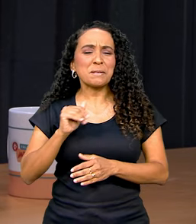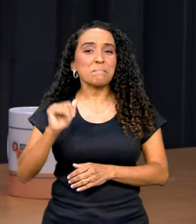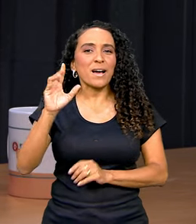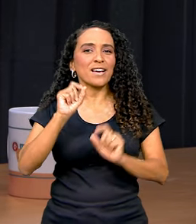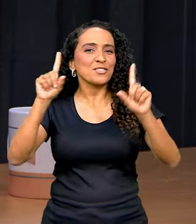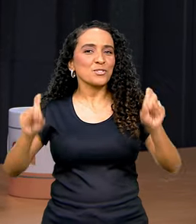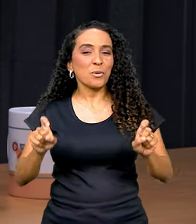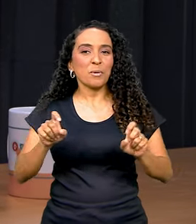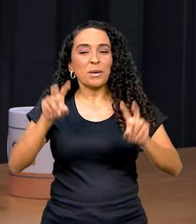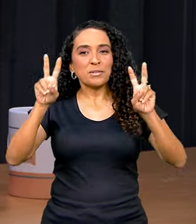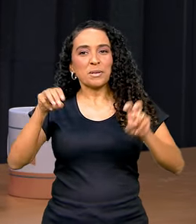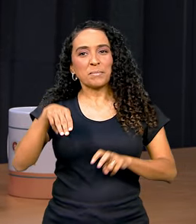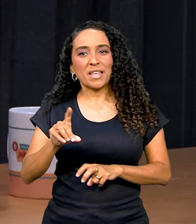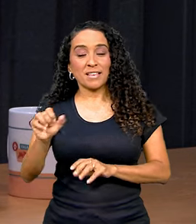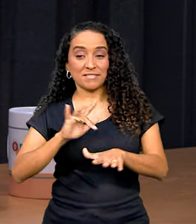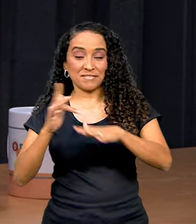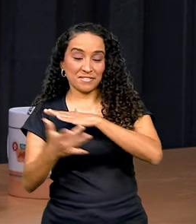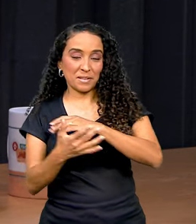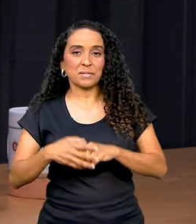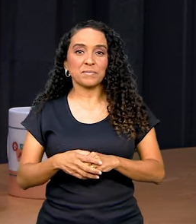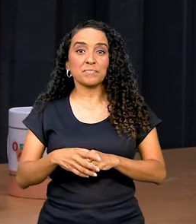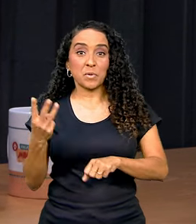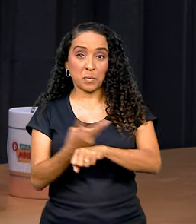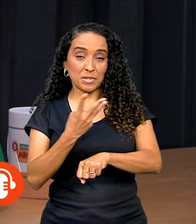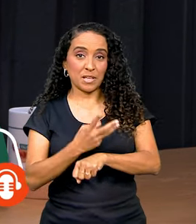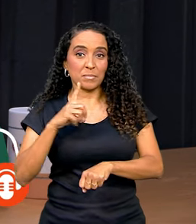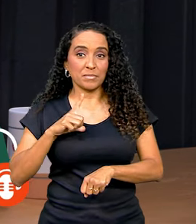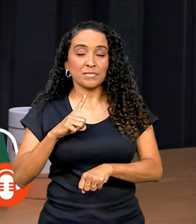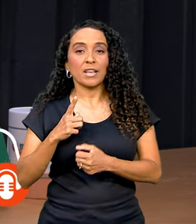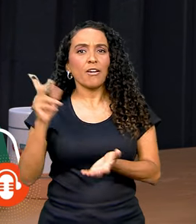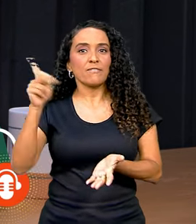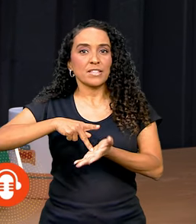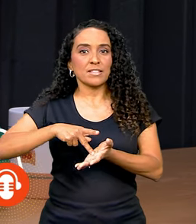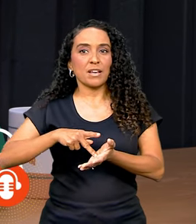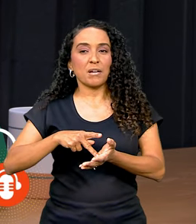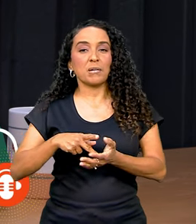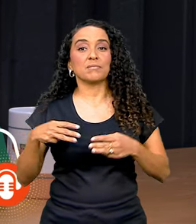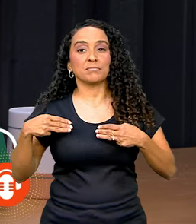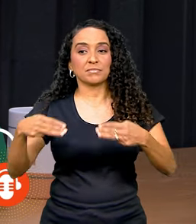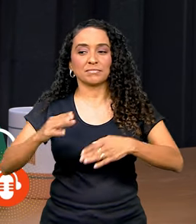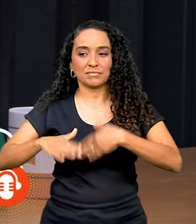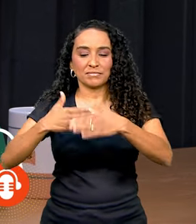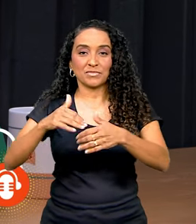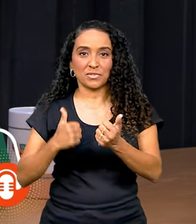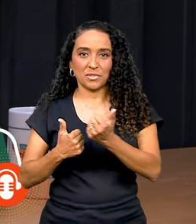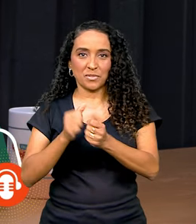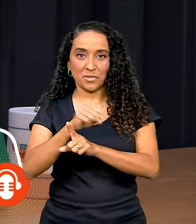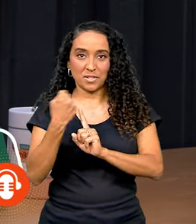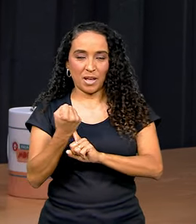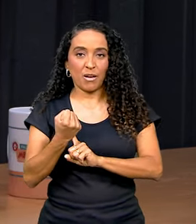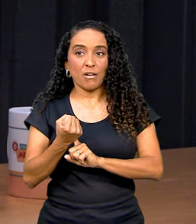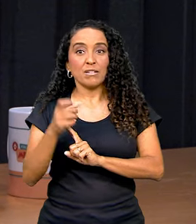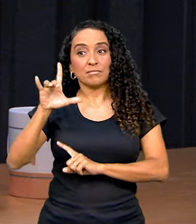a conhecerem mais sobre o MDS nas redes sociais pelo WhatsApp nós temos o canal oficial Ministério do Desenvolvimento